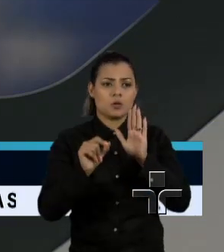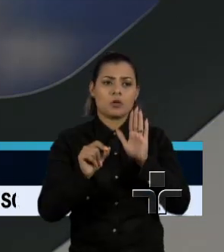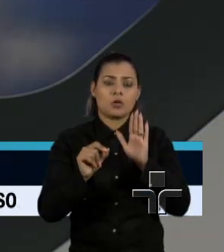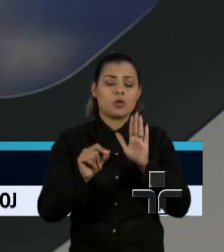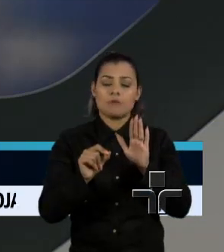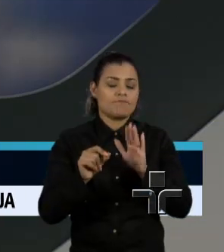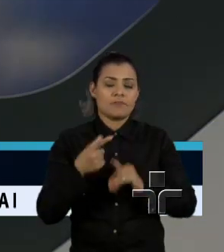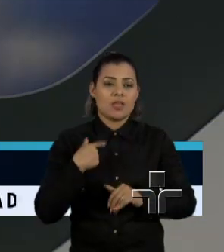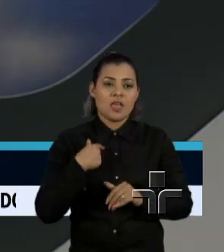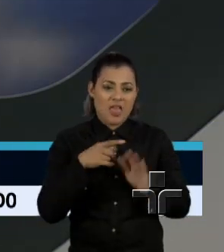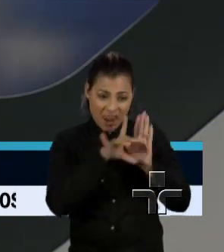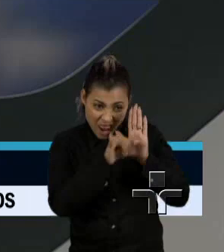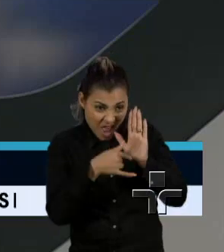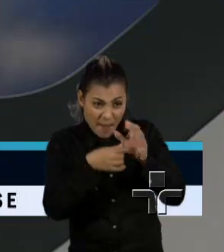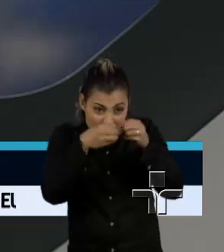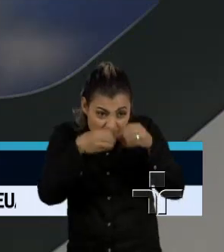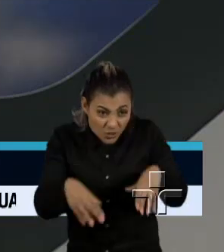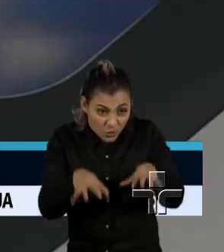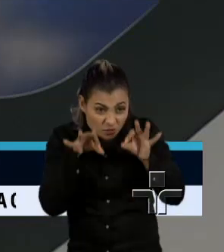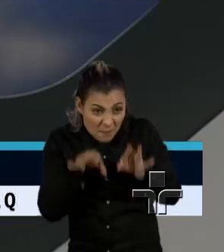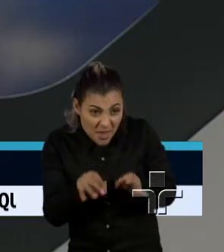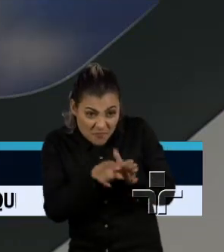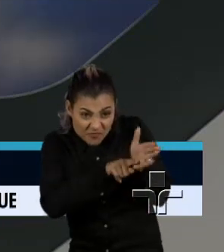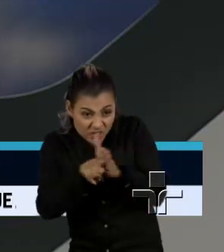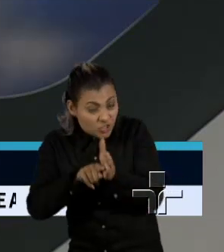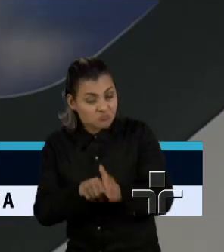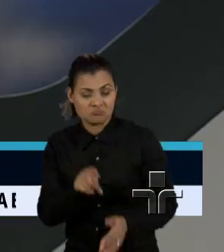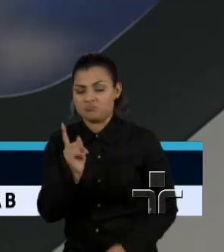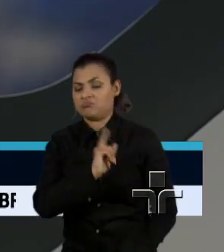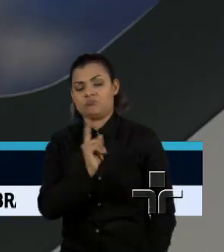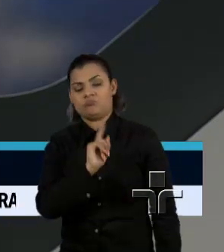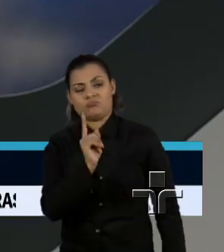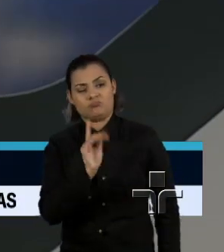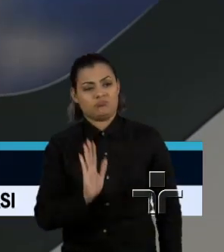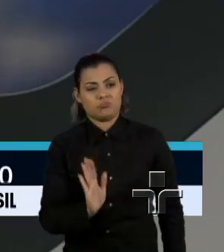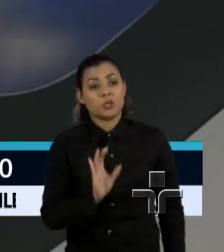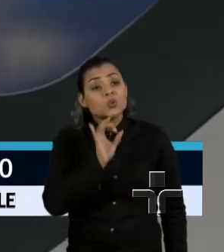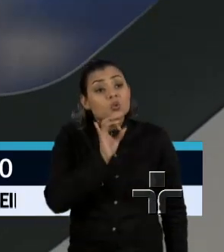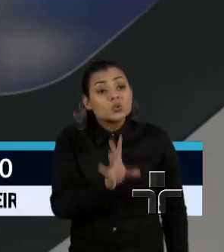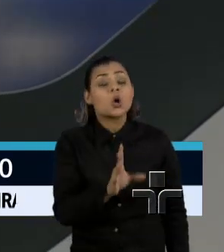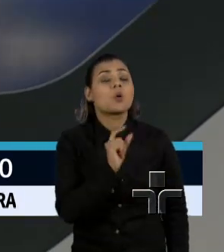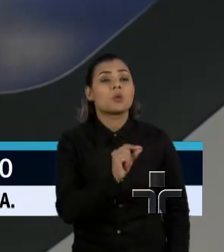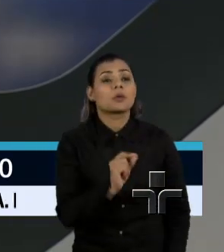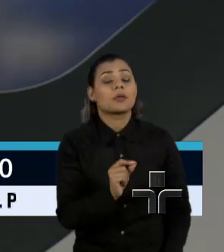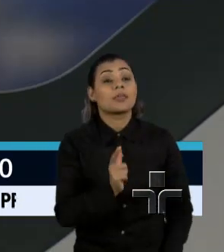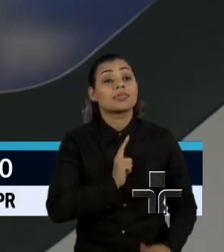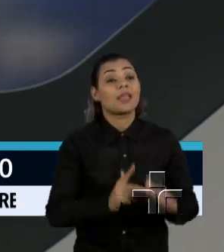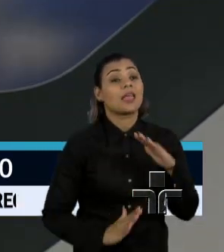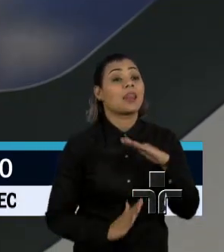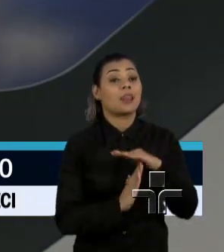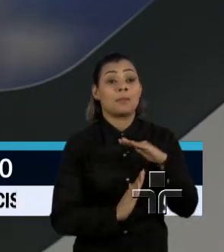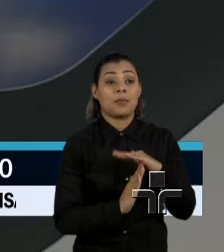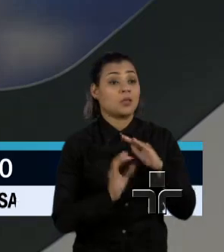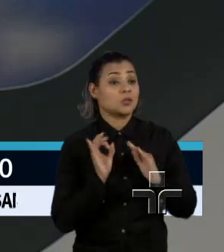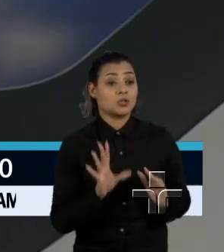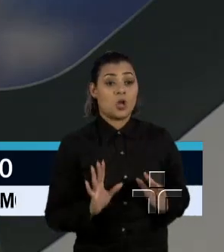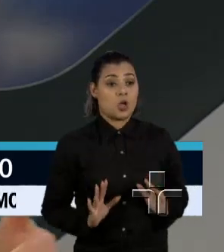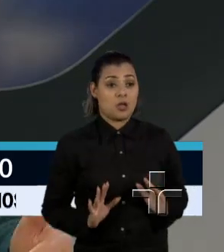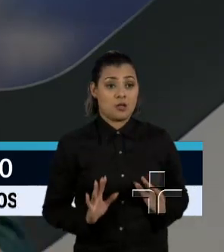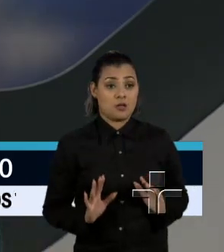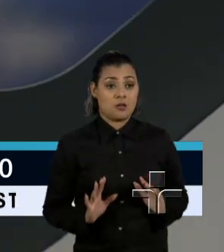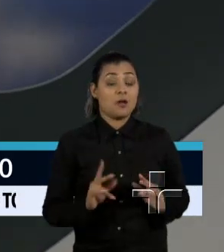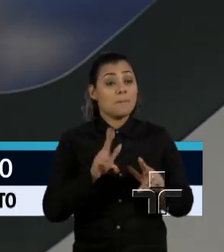vai prejudicar as apurações, ela vai apenas criar limites na invasão